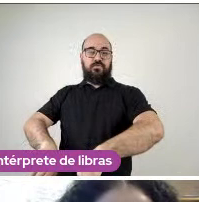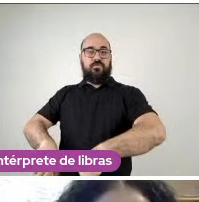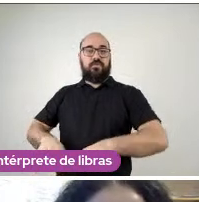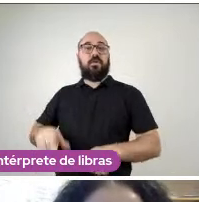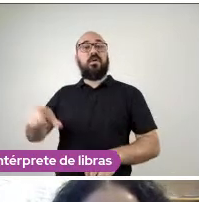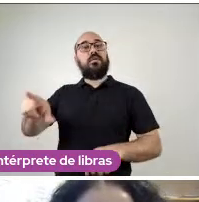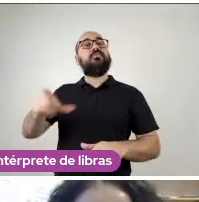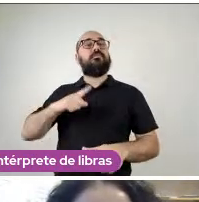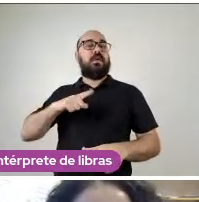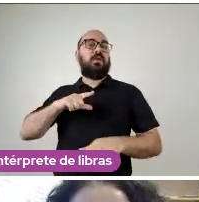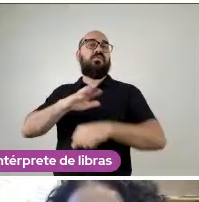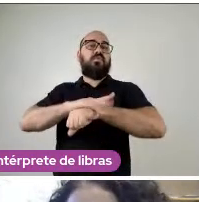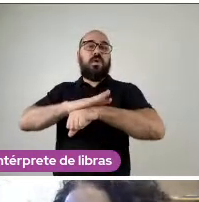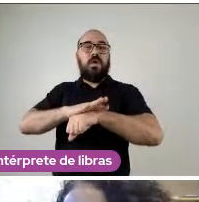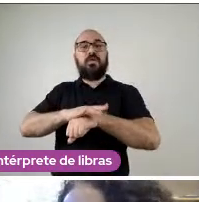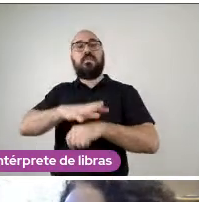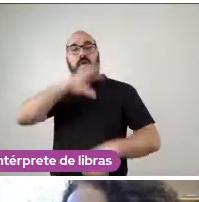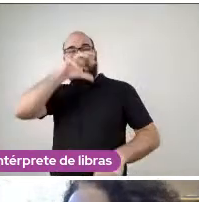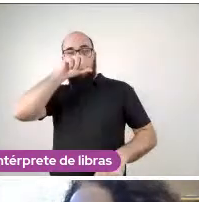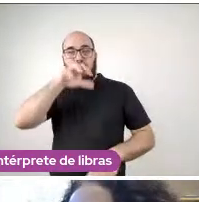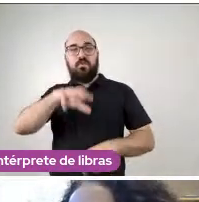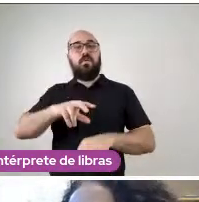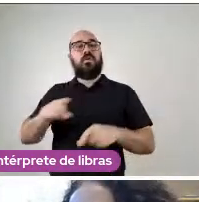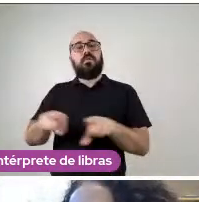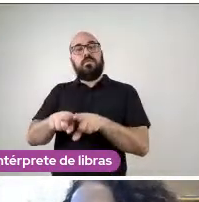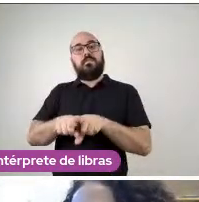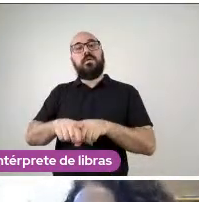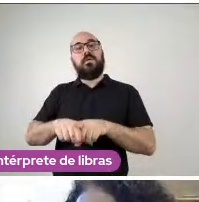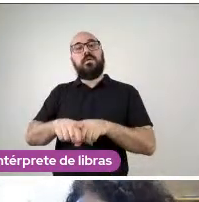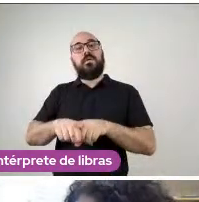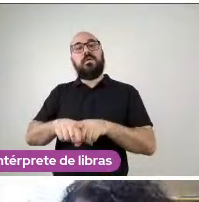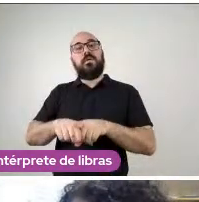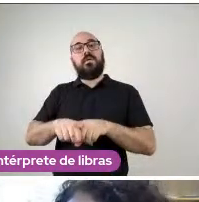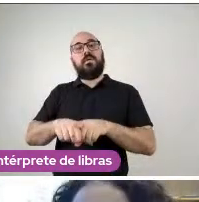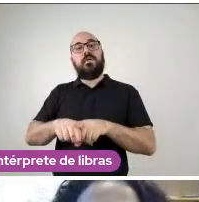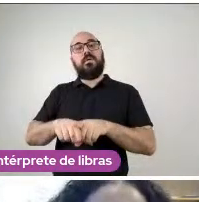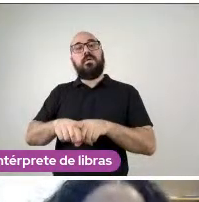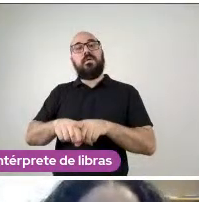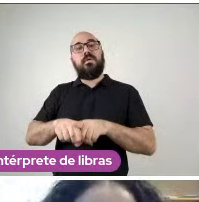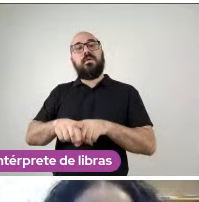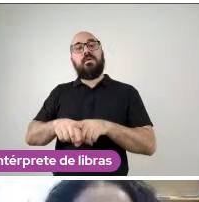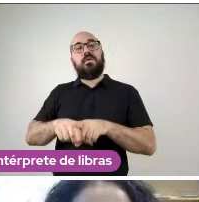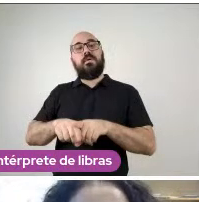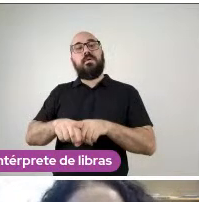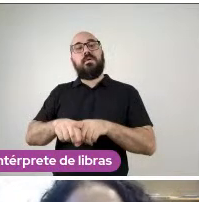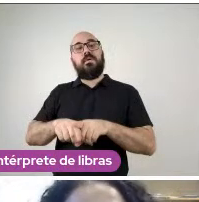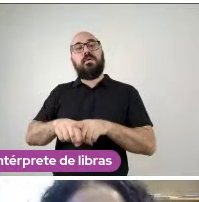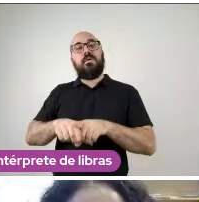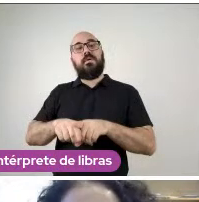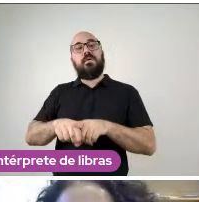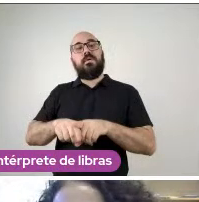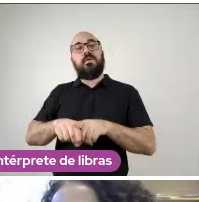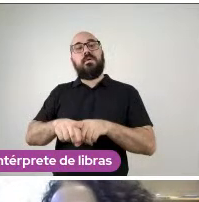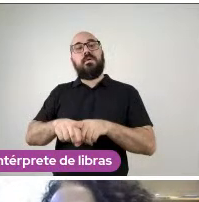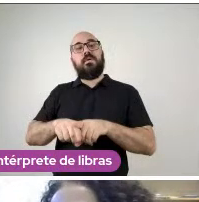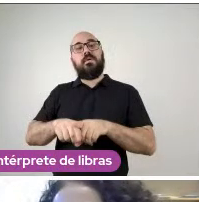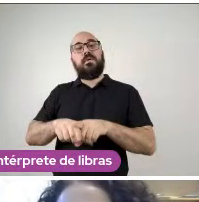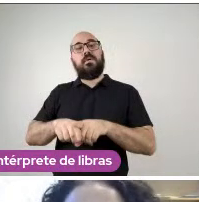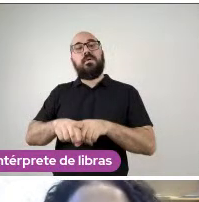doenças respiratórias e também é de pele. Bom, aí nesse segundo capítulo do livro, a gente deu vários